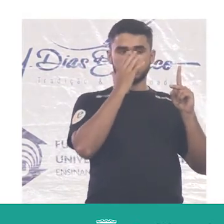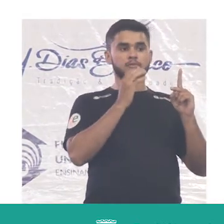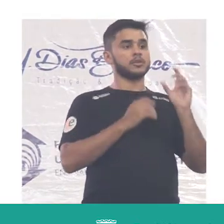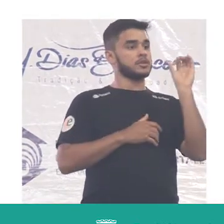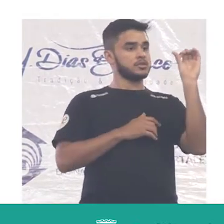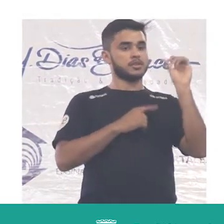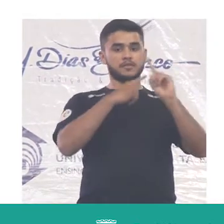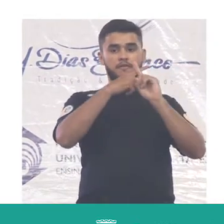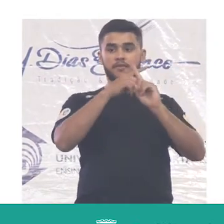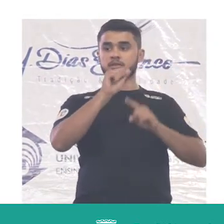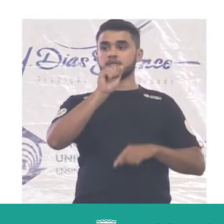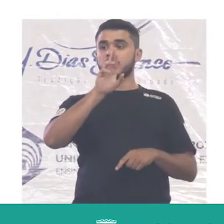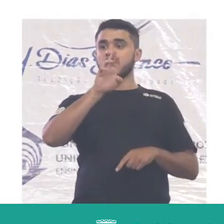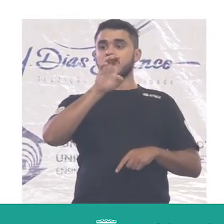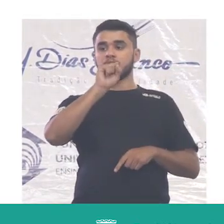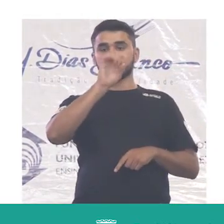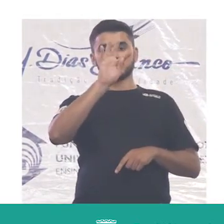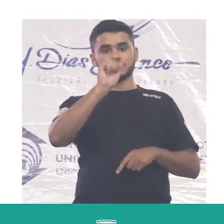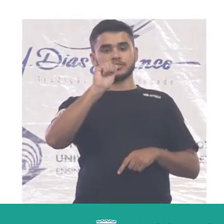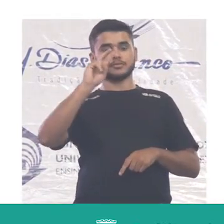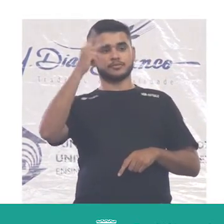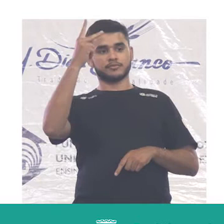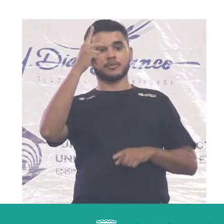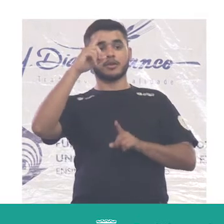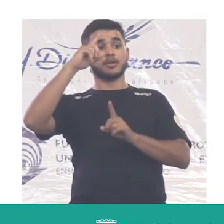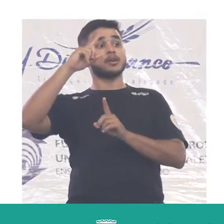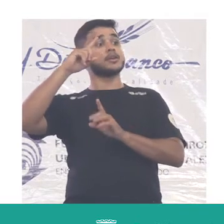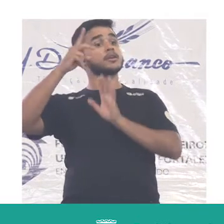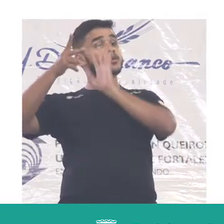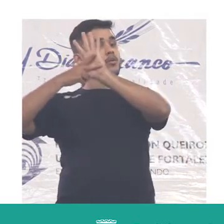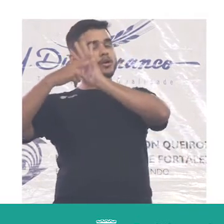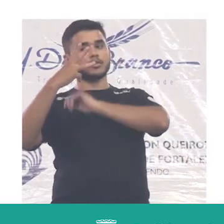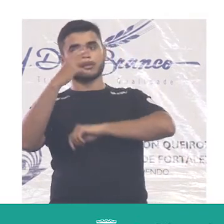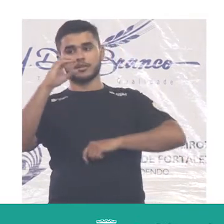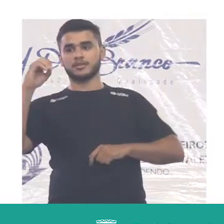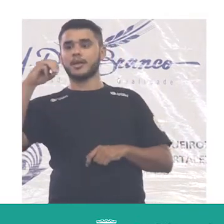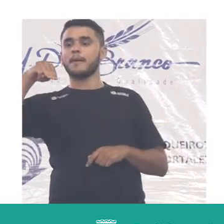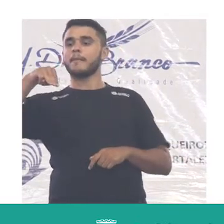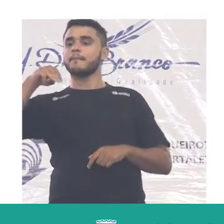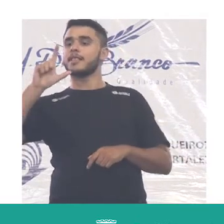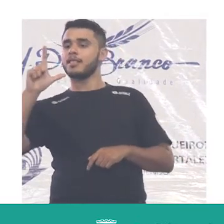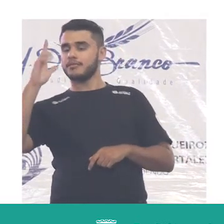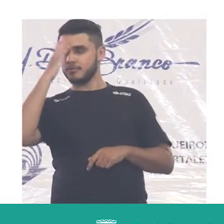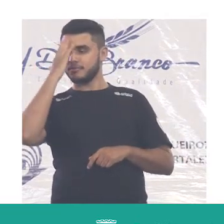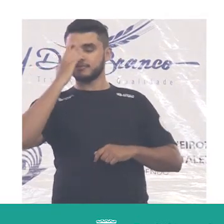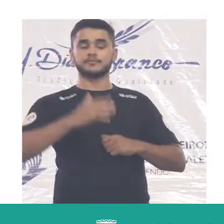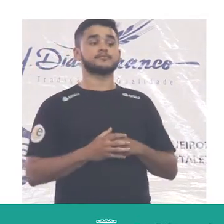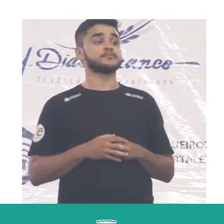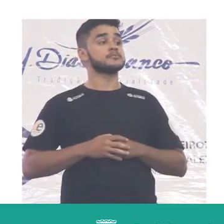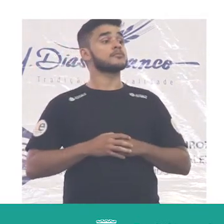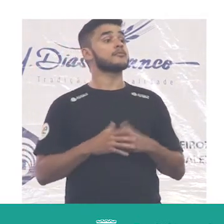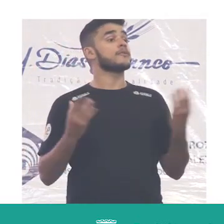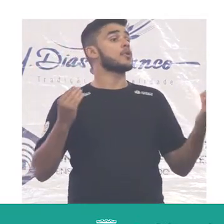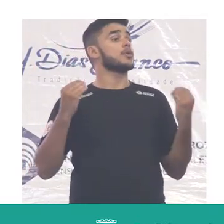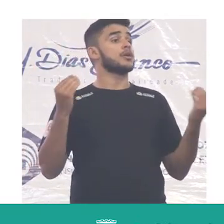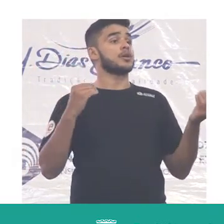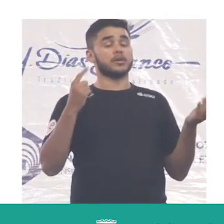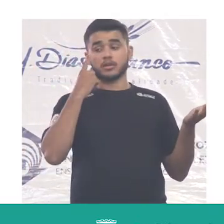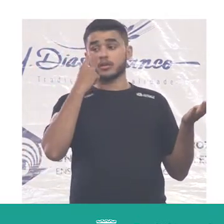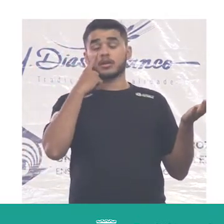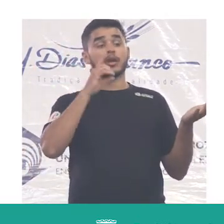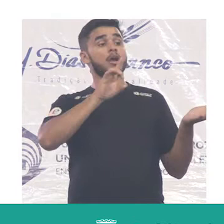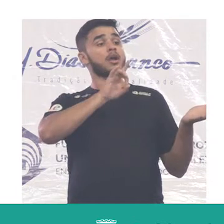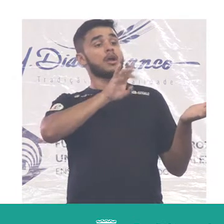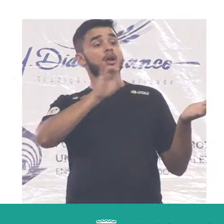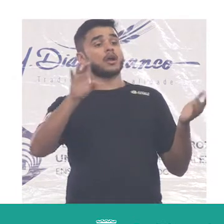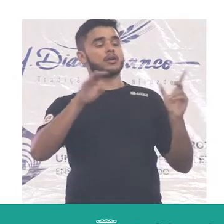a aresta ao quadrado, igual aqueles 300 que ele disse para a gente. Se as 6 faces dão 300, cada face